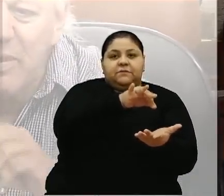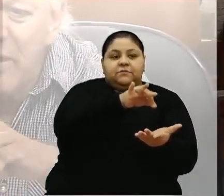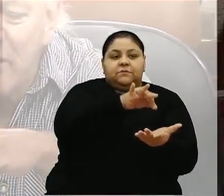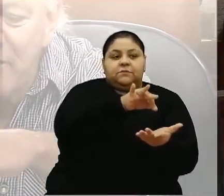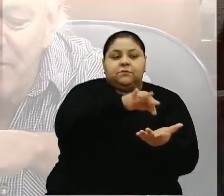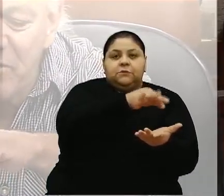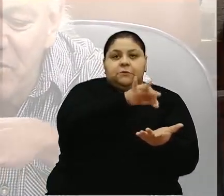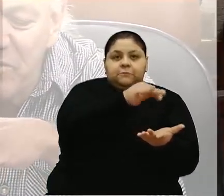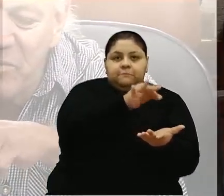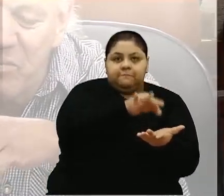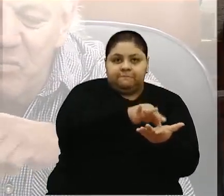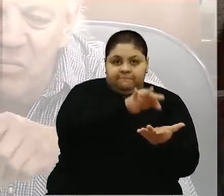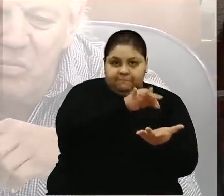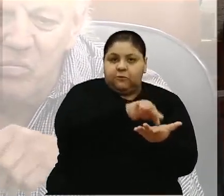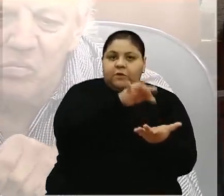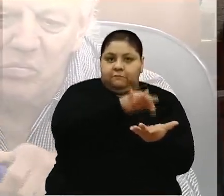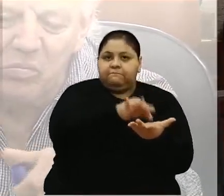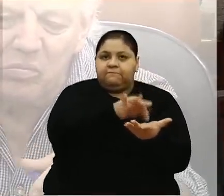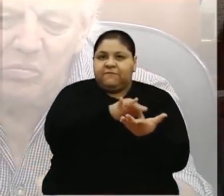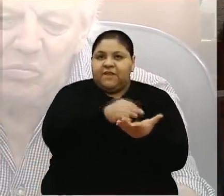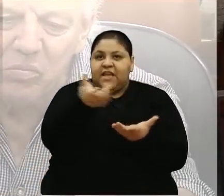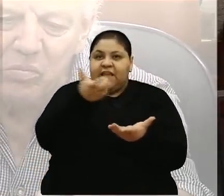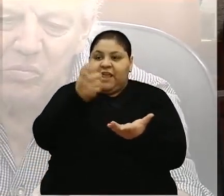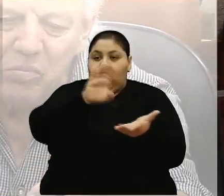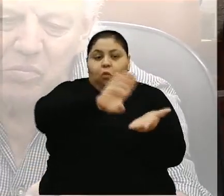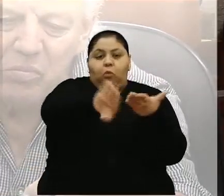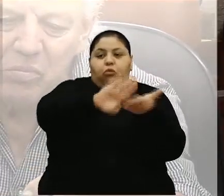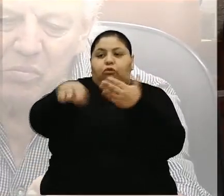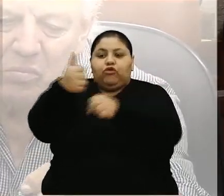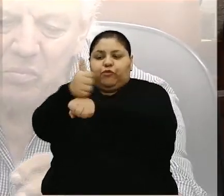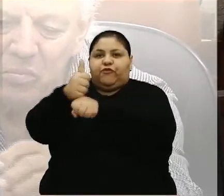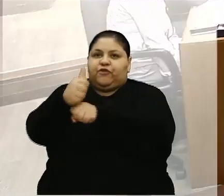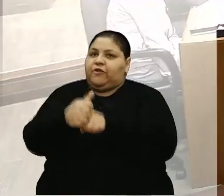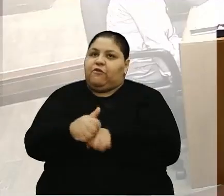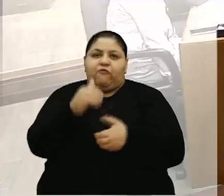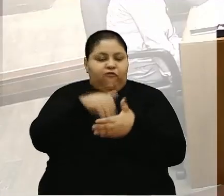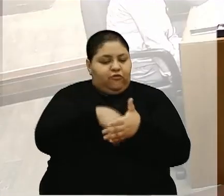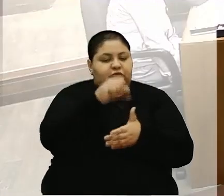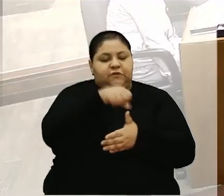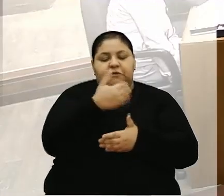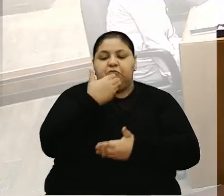tirar a sede dos apicultores de Caxias do Sul. Voto favorável. Peço a palavra, presidente.